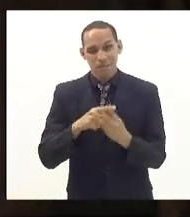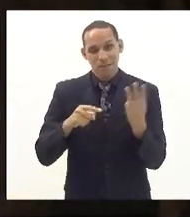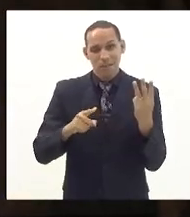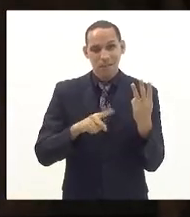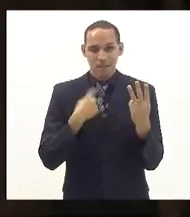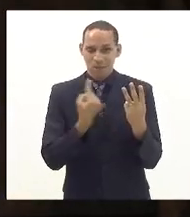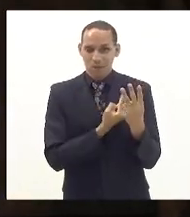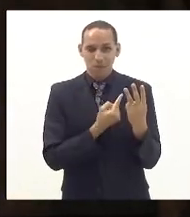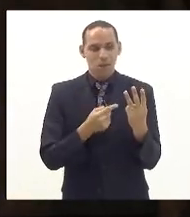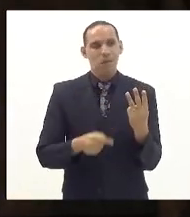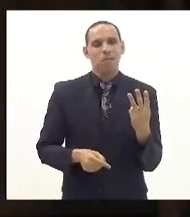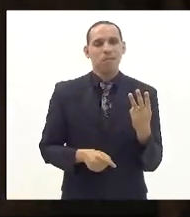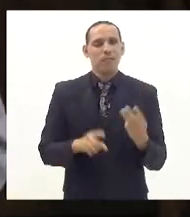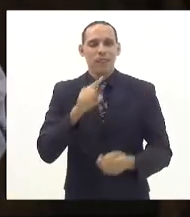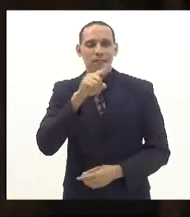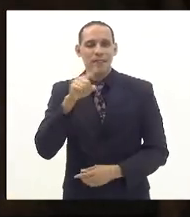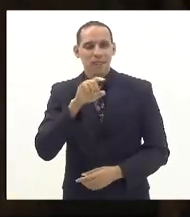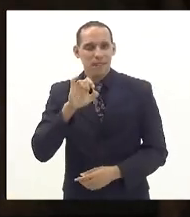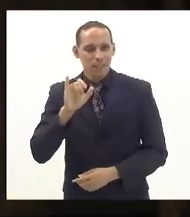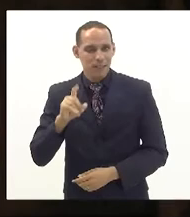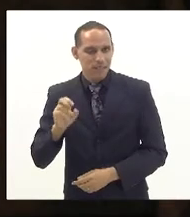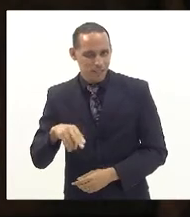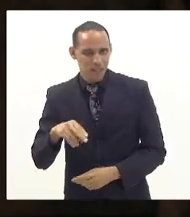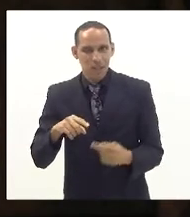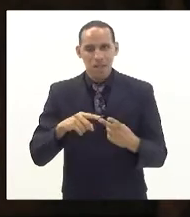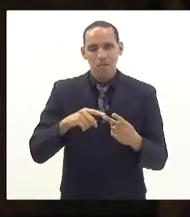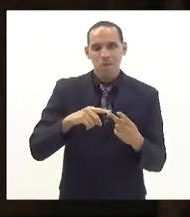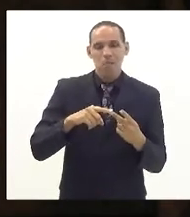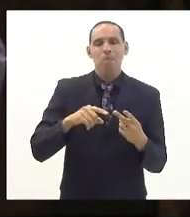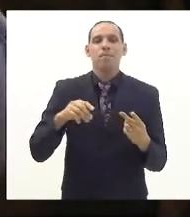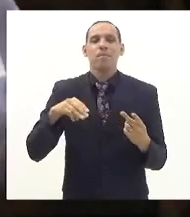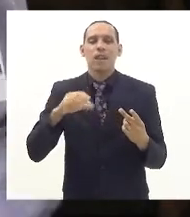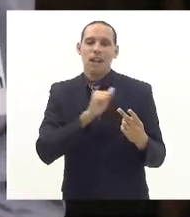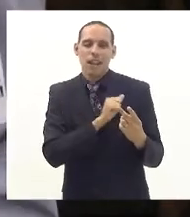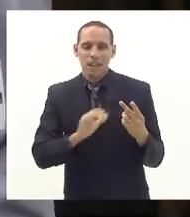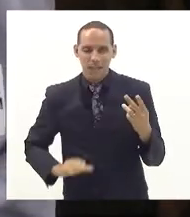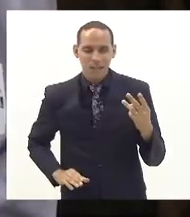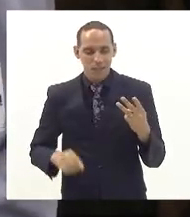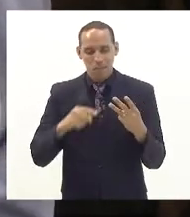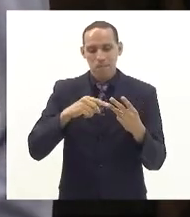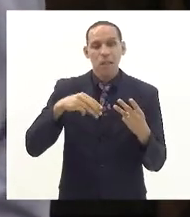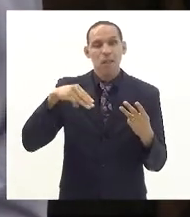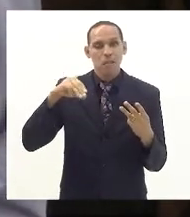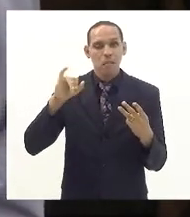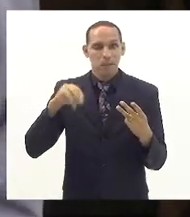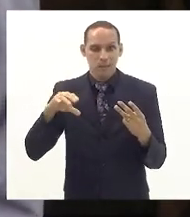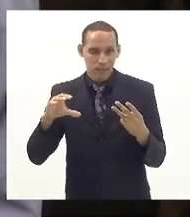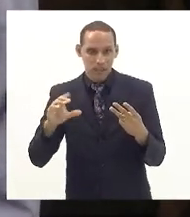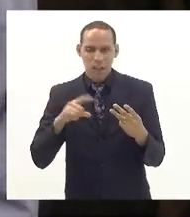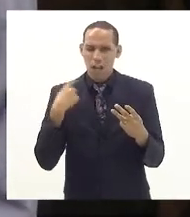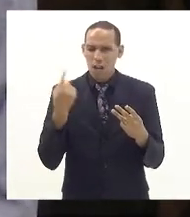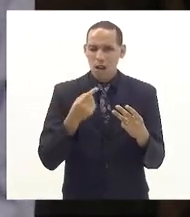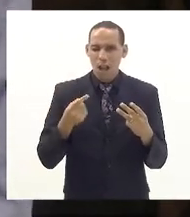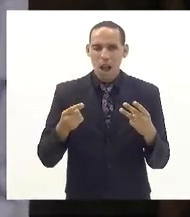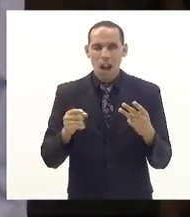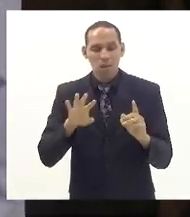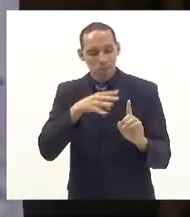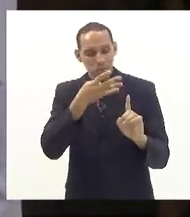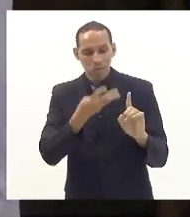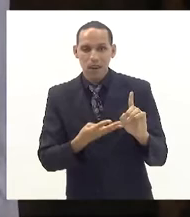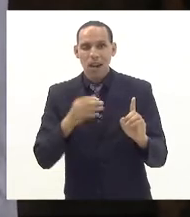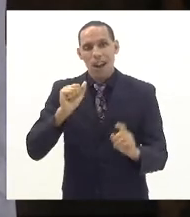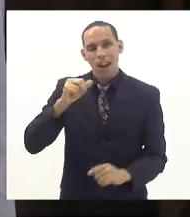Zeidan, André Siciliano, Carlos Mink, ao homenagearmos a Natorg e as torcidas, a gente está querendo prestar